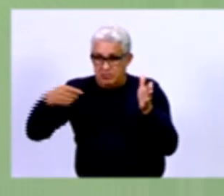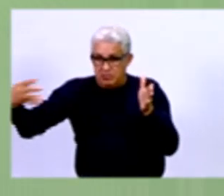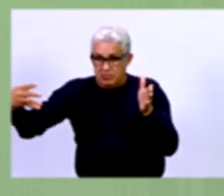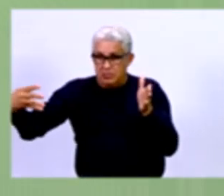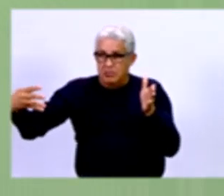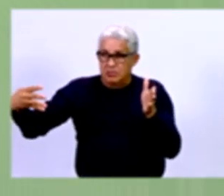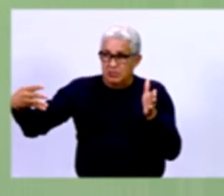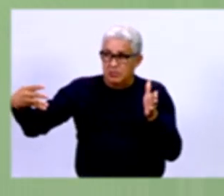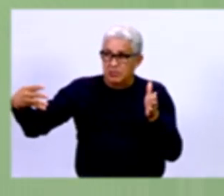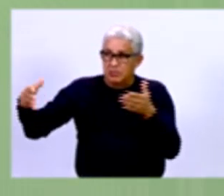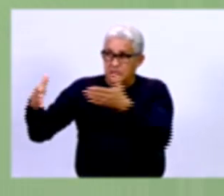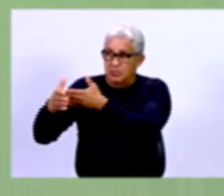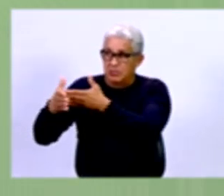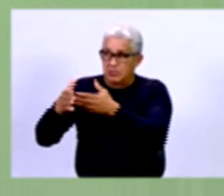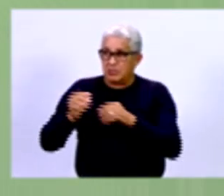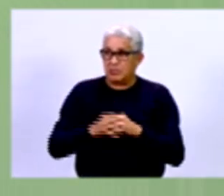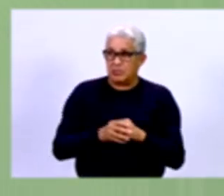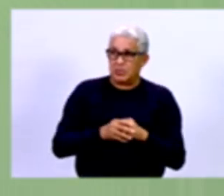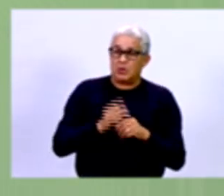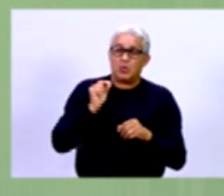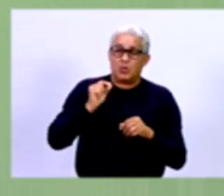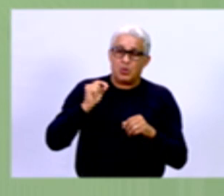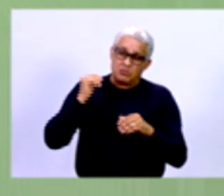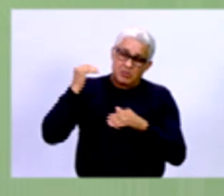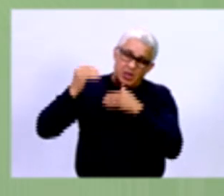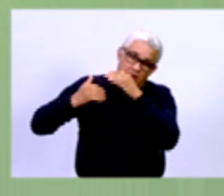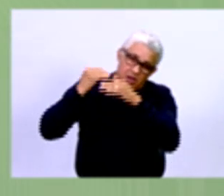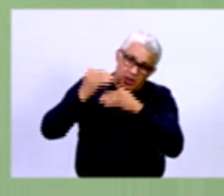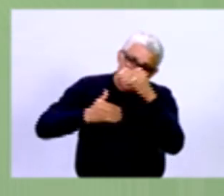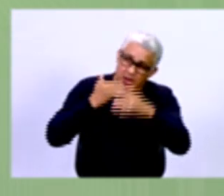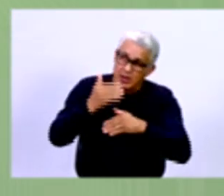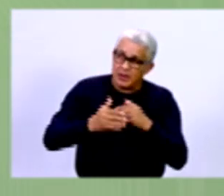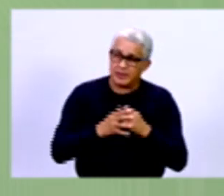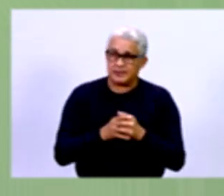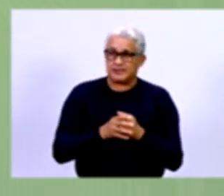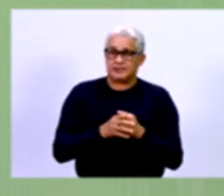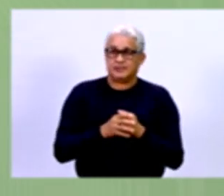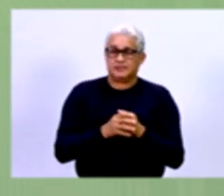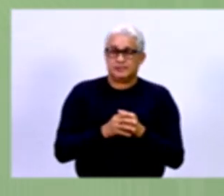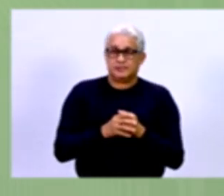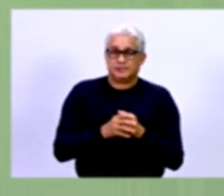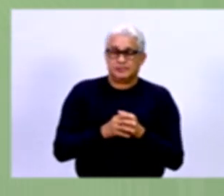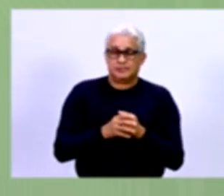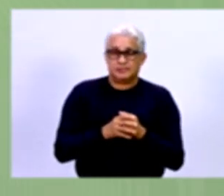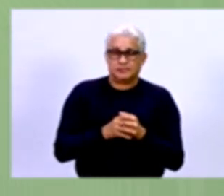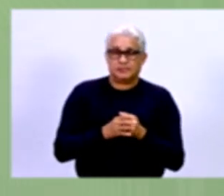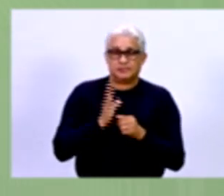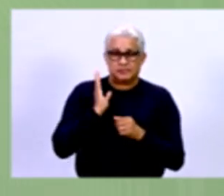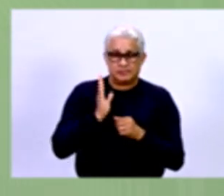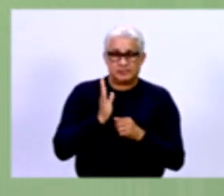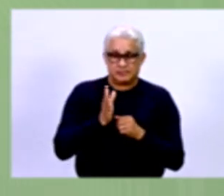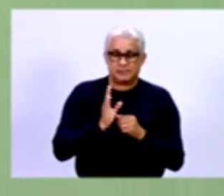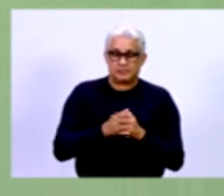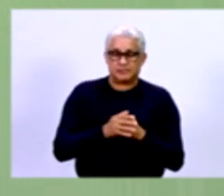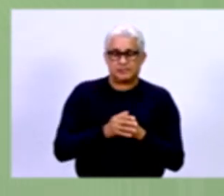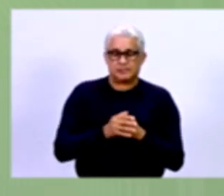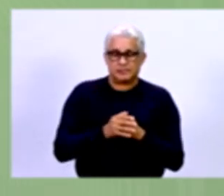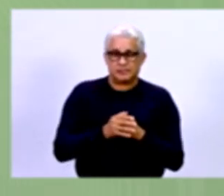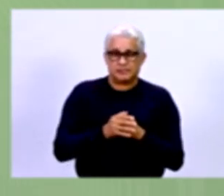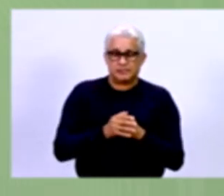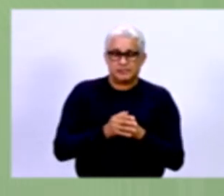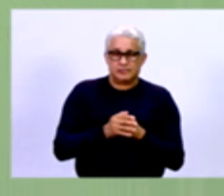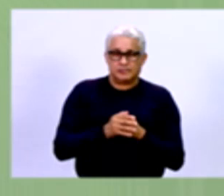qual foi a trajetória desse PIB nesse período. A gente já adianta que no